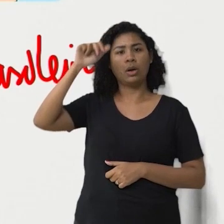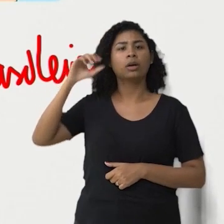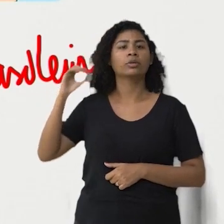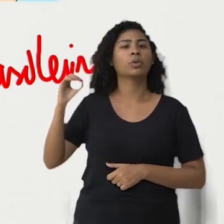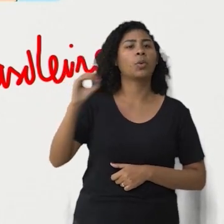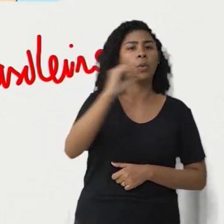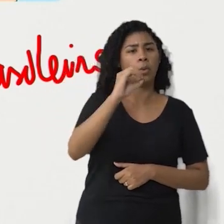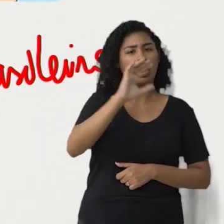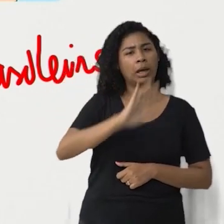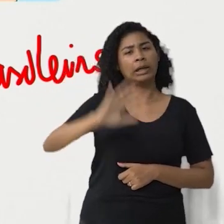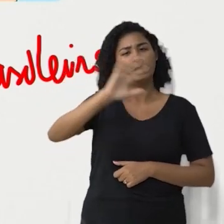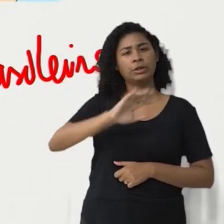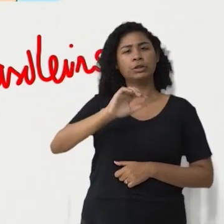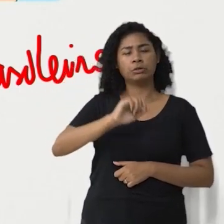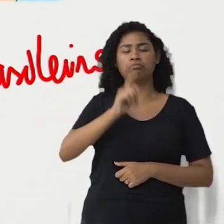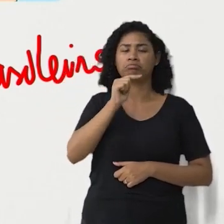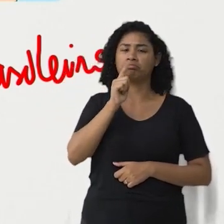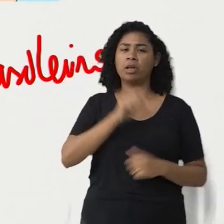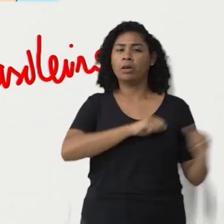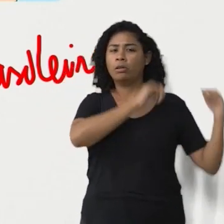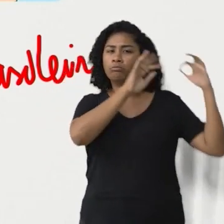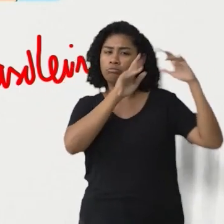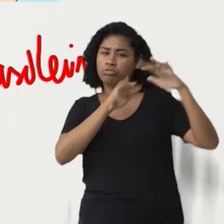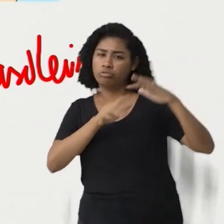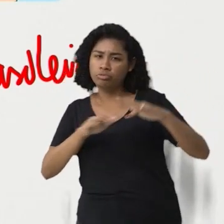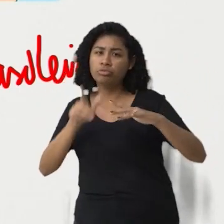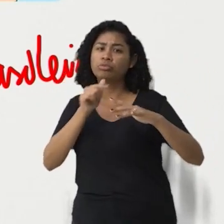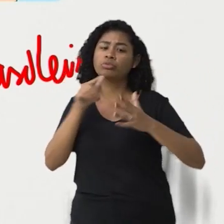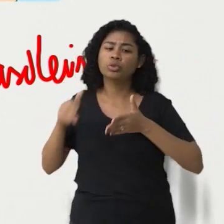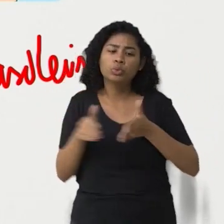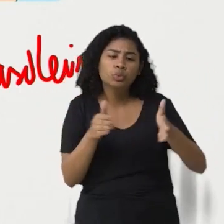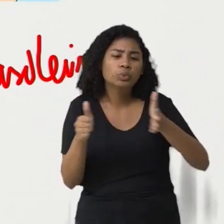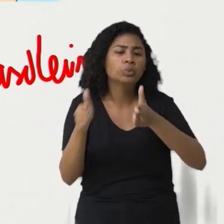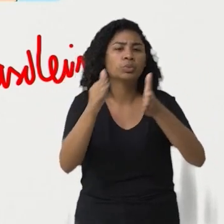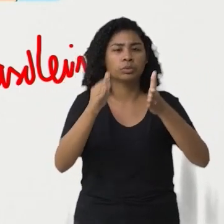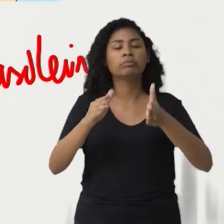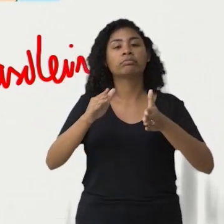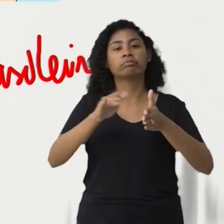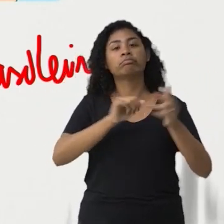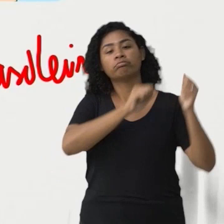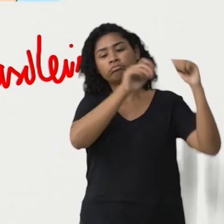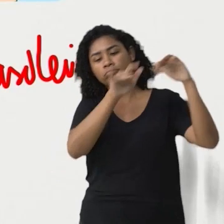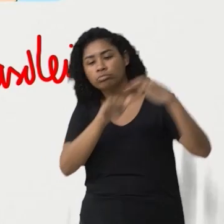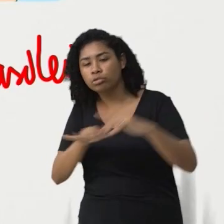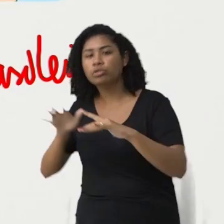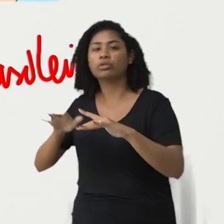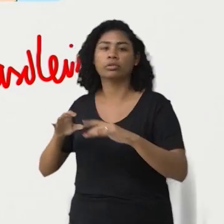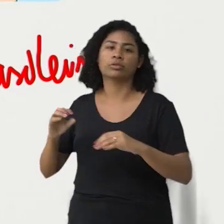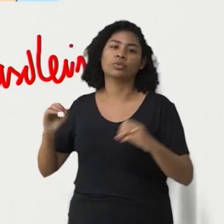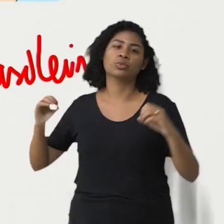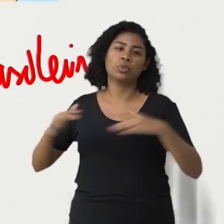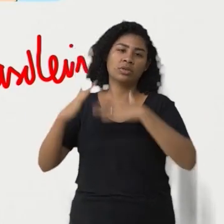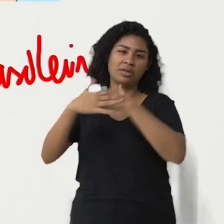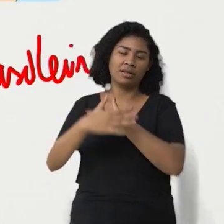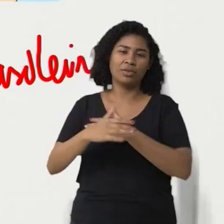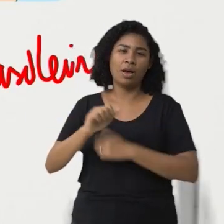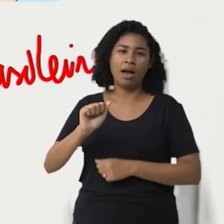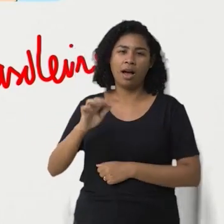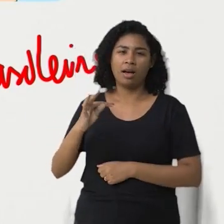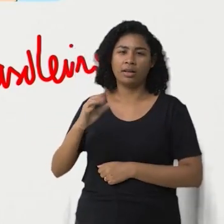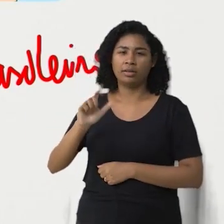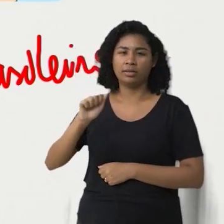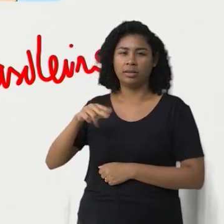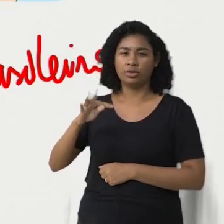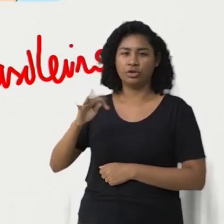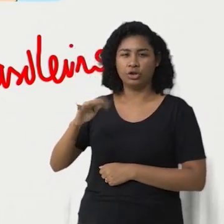parte oeste. E eles vão desaguar no Oceano Atlântico, tá bom? Então,